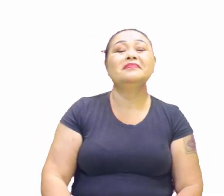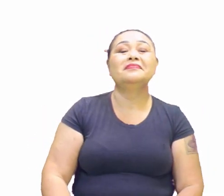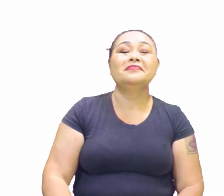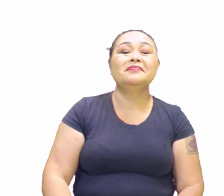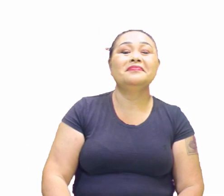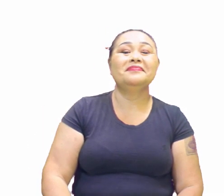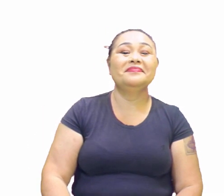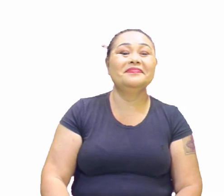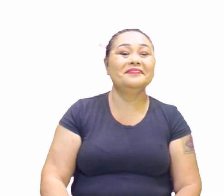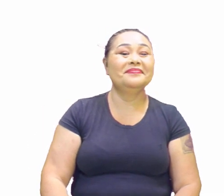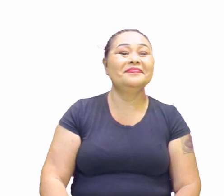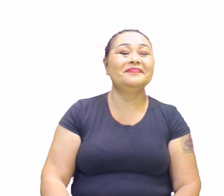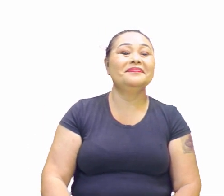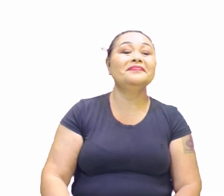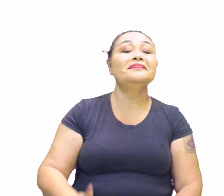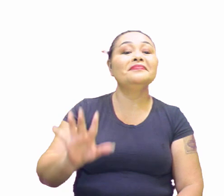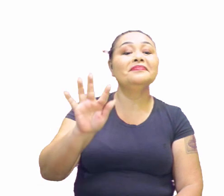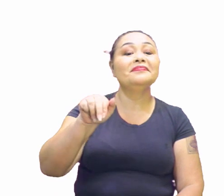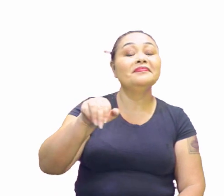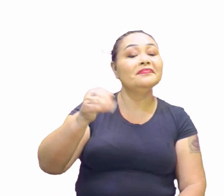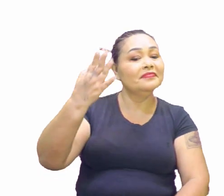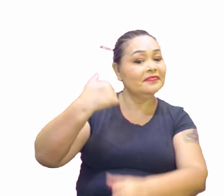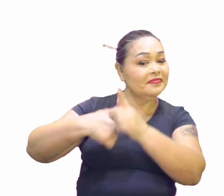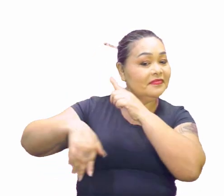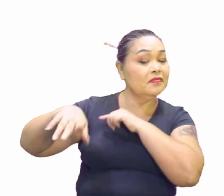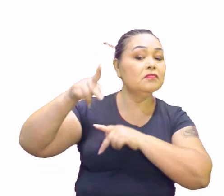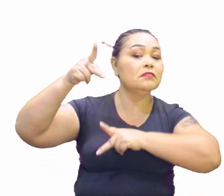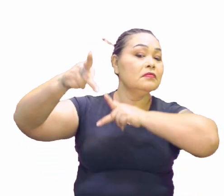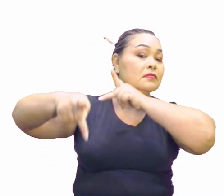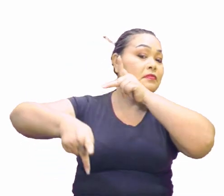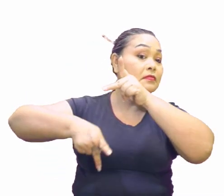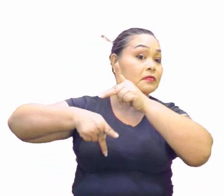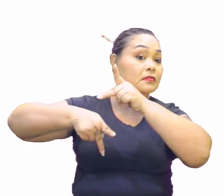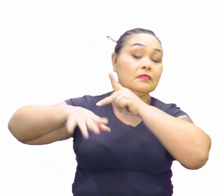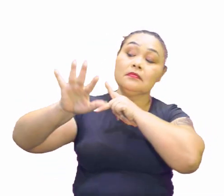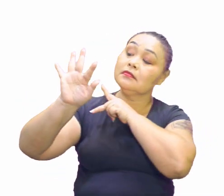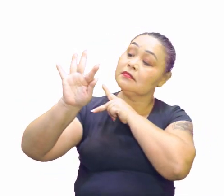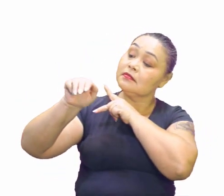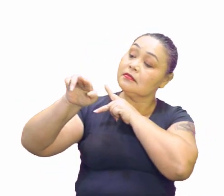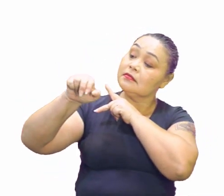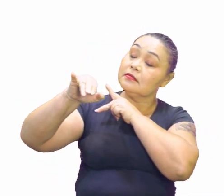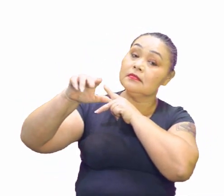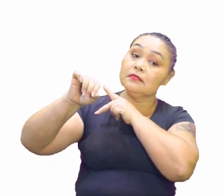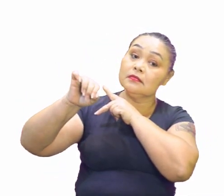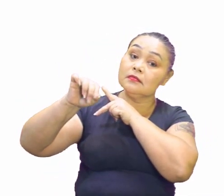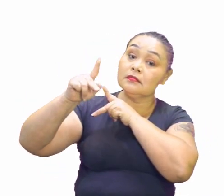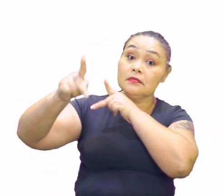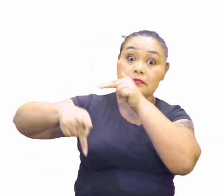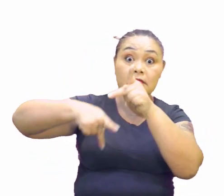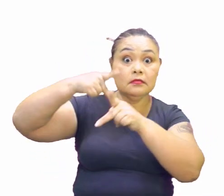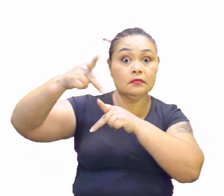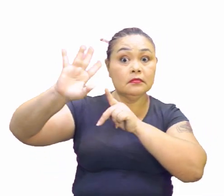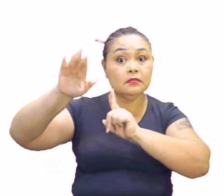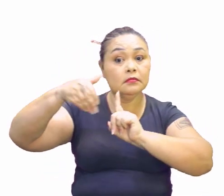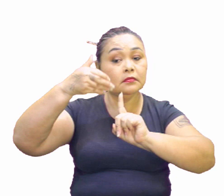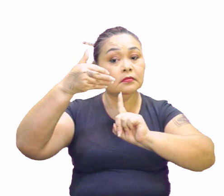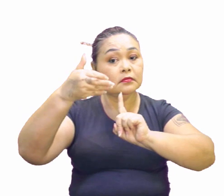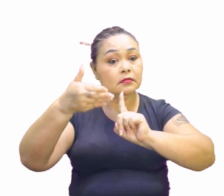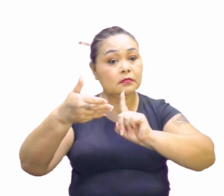bom? Na Fenícia Antiga, observem aqui, os povos